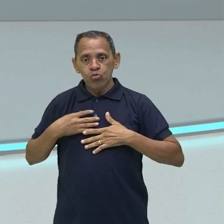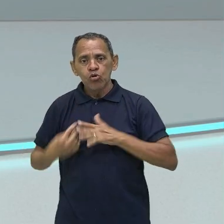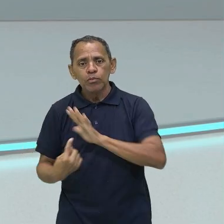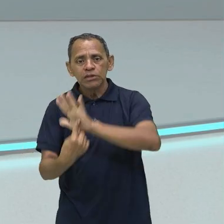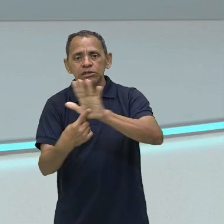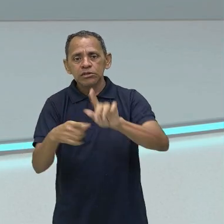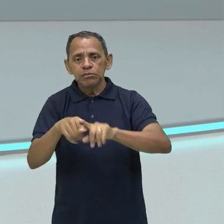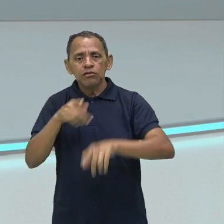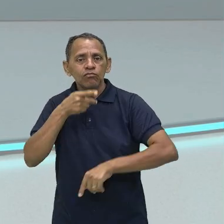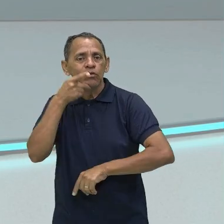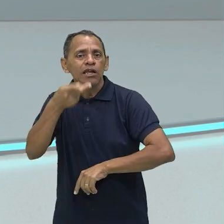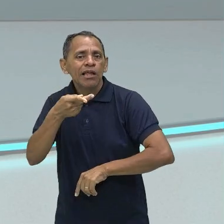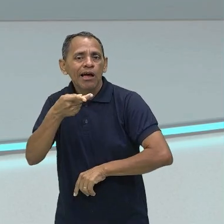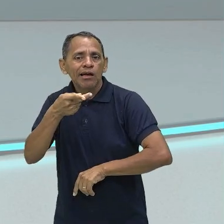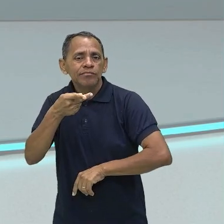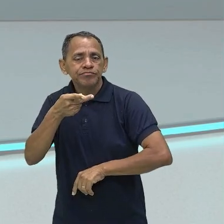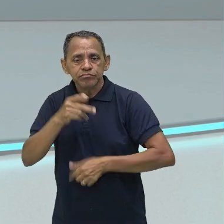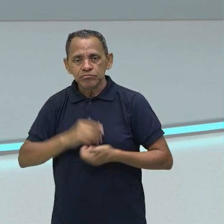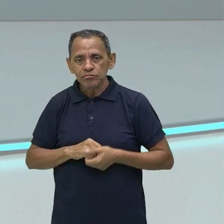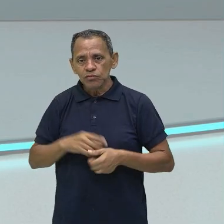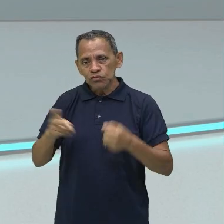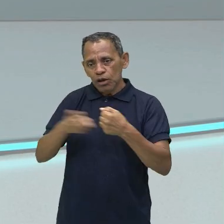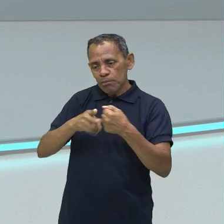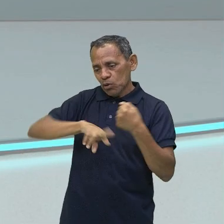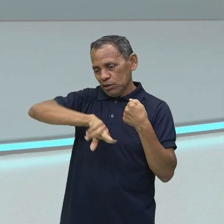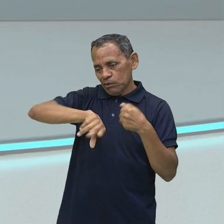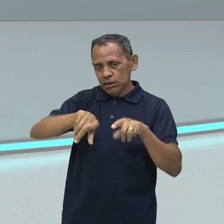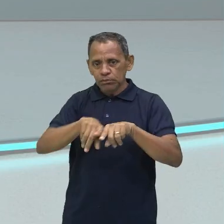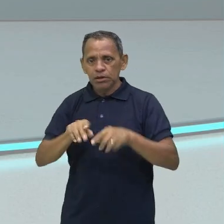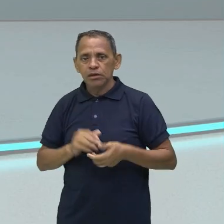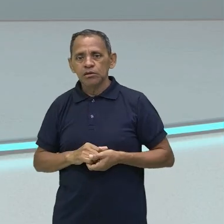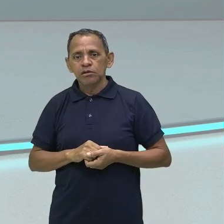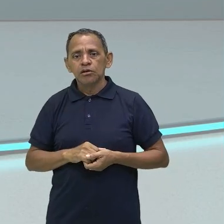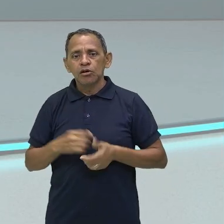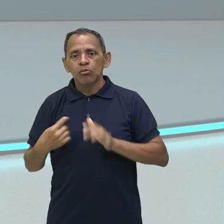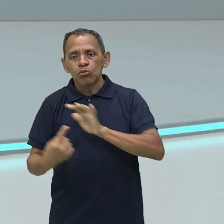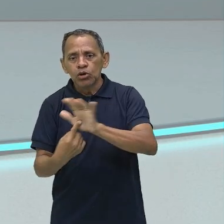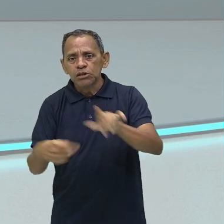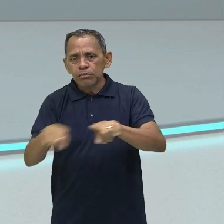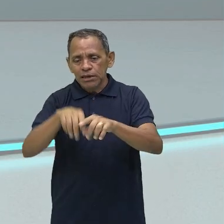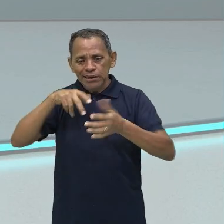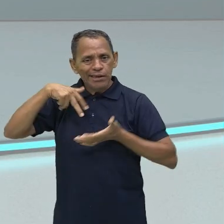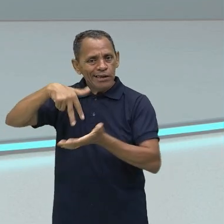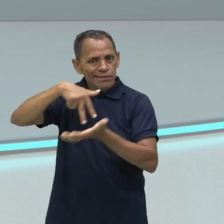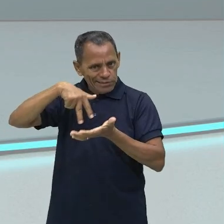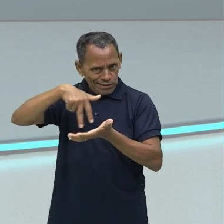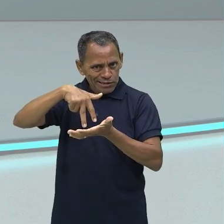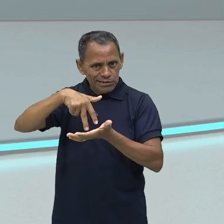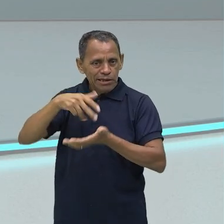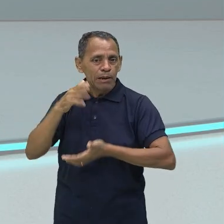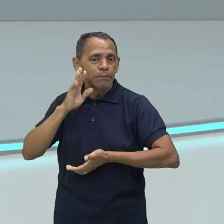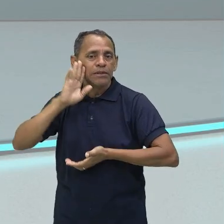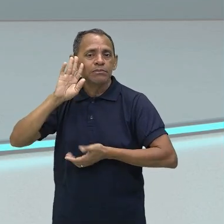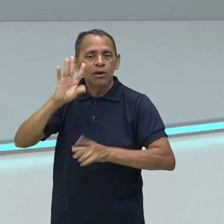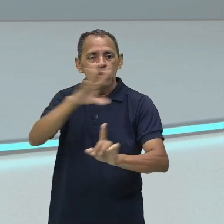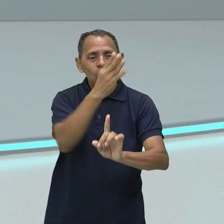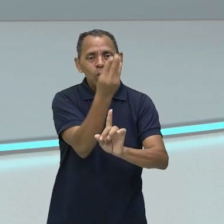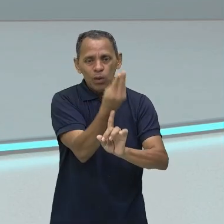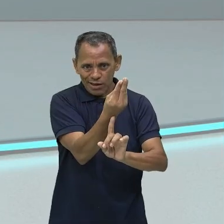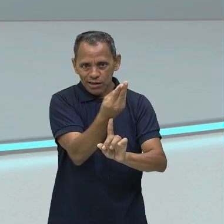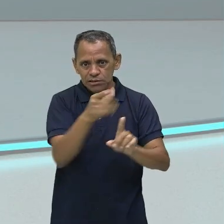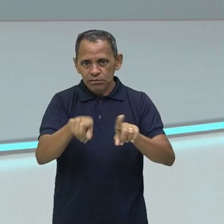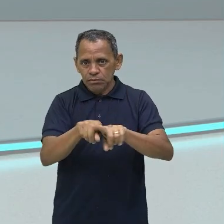de forma não verbal, a gente vai trazer aqui que a dança ela é essa principal arte. Veja, e quando a gente